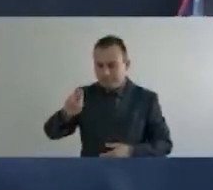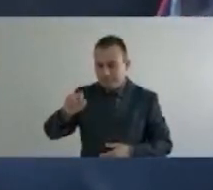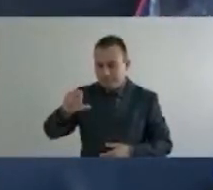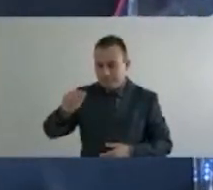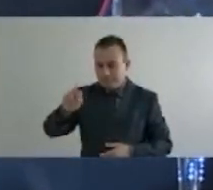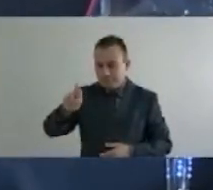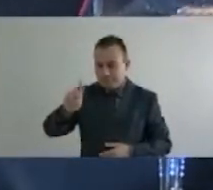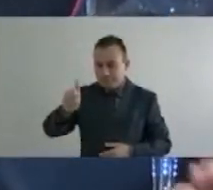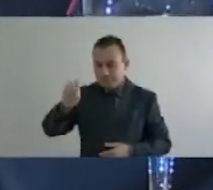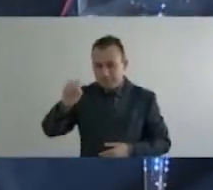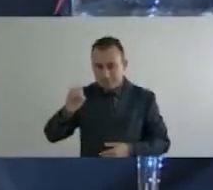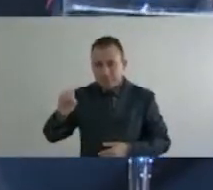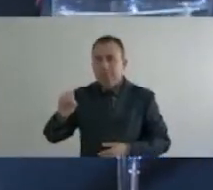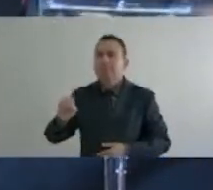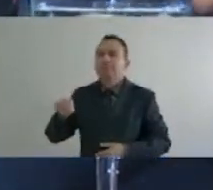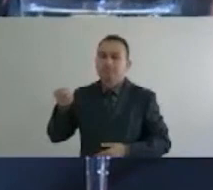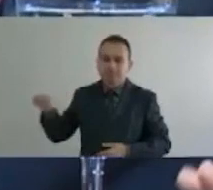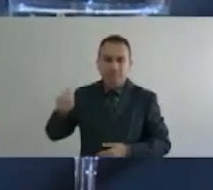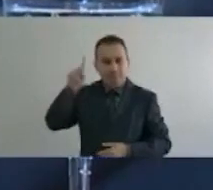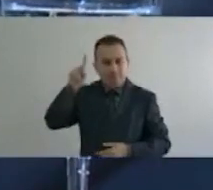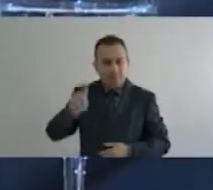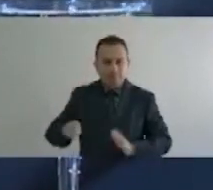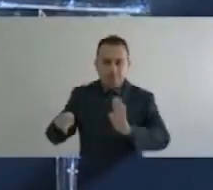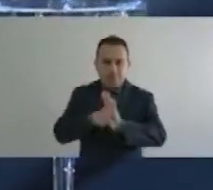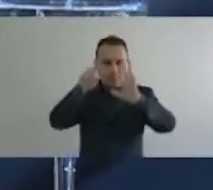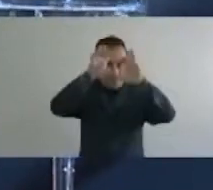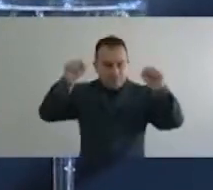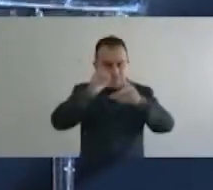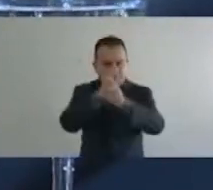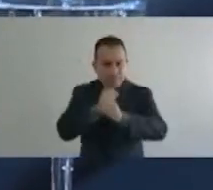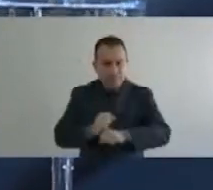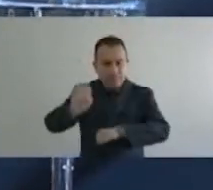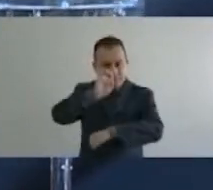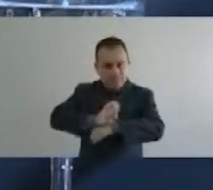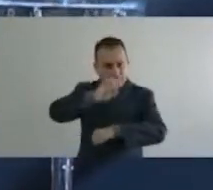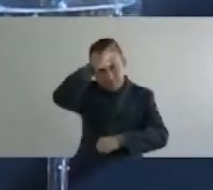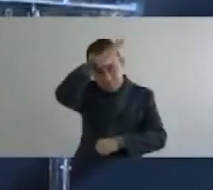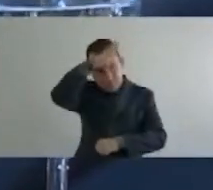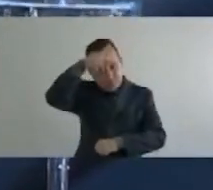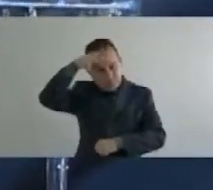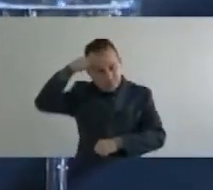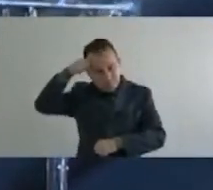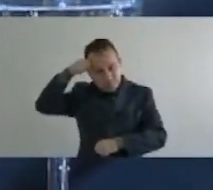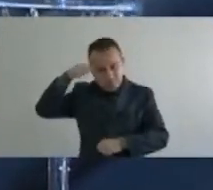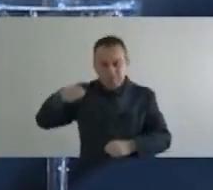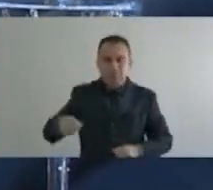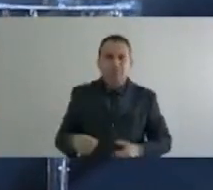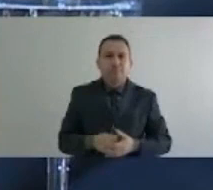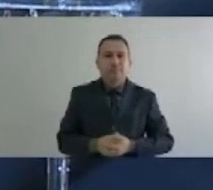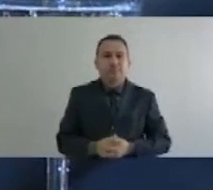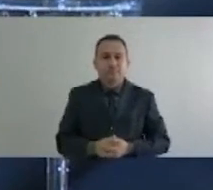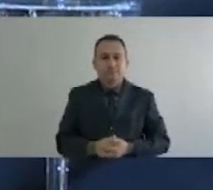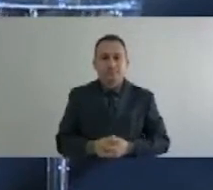no cargo de presidente do Tribunal de Contas do Estado de Mato Grosso, com efeito a partir de 1º de janeiro de